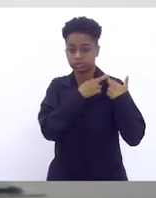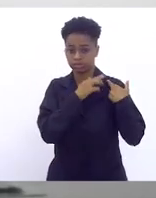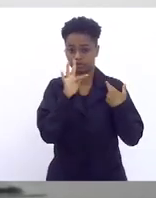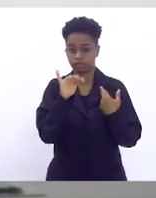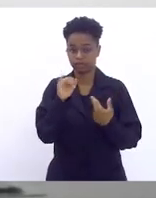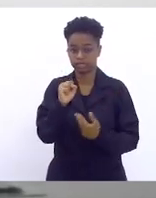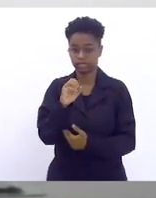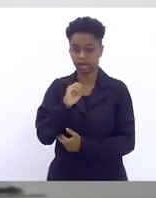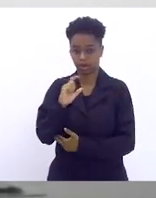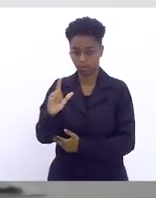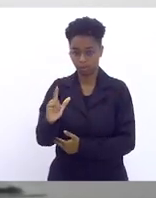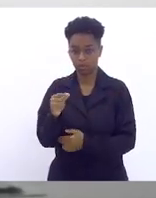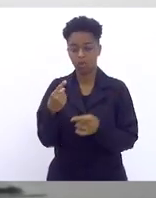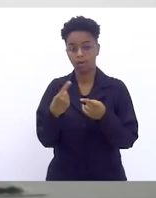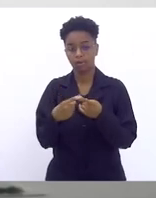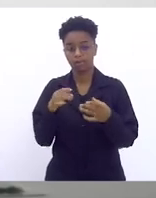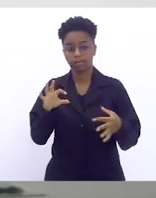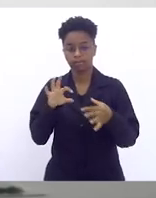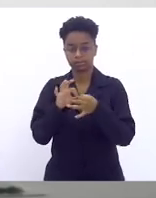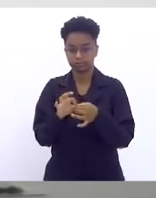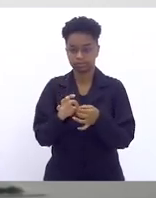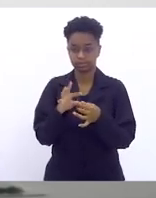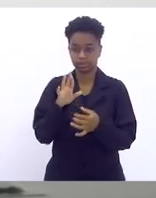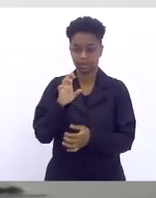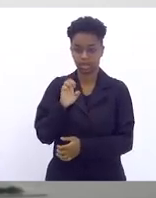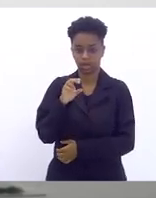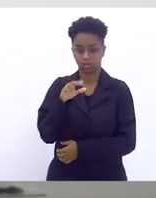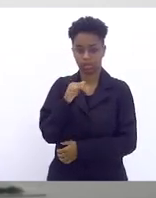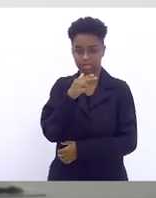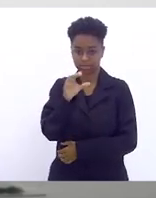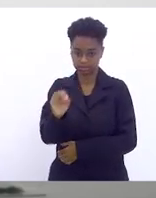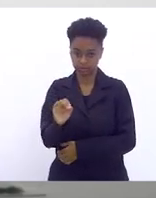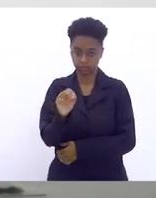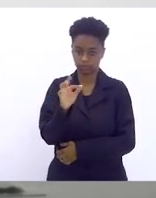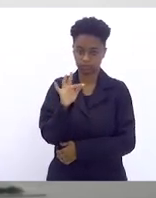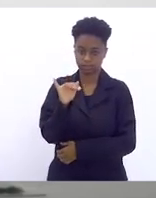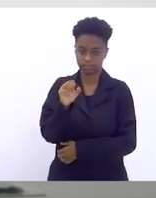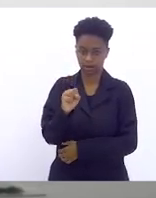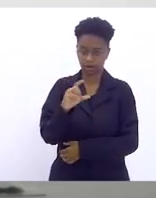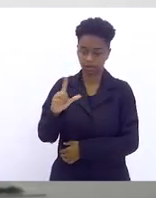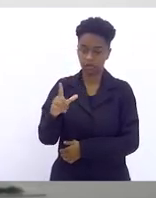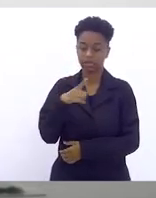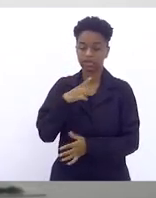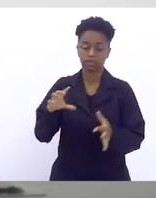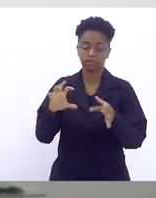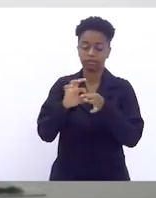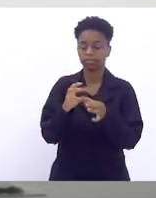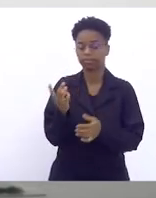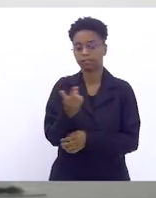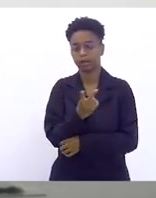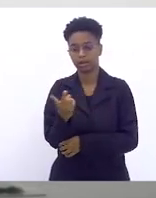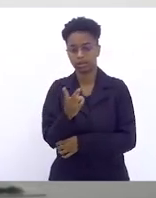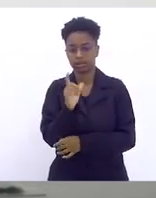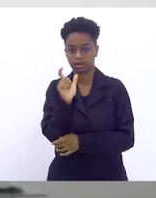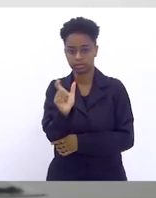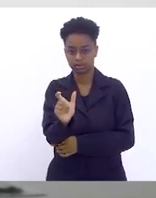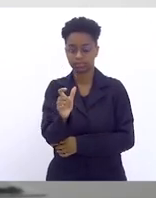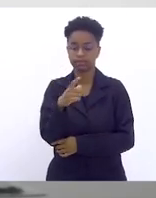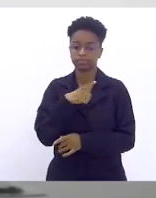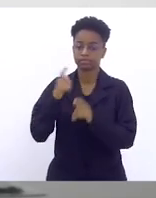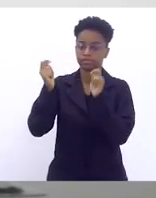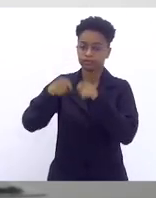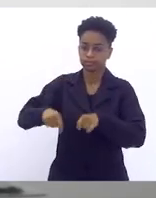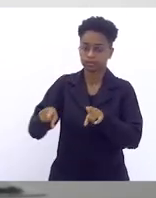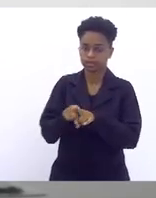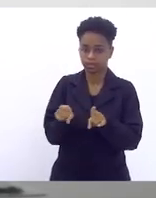porque atrelado a recuperação fiscal e aí a gente tem essas duas palavras uma trelada a outra e ter essa capacidade de estar